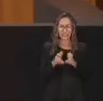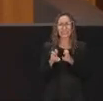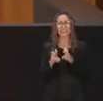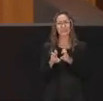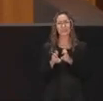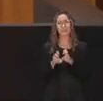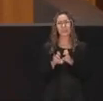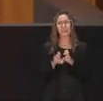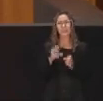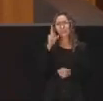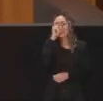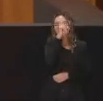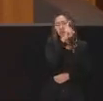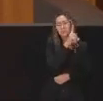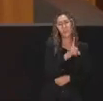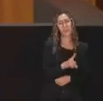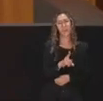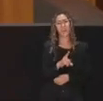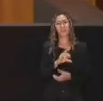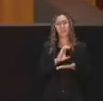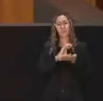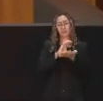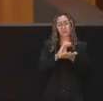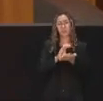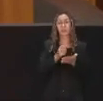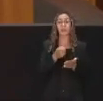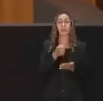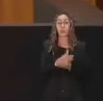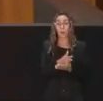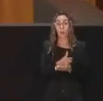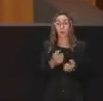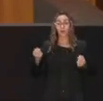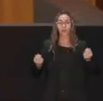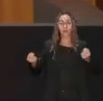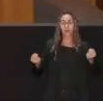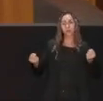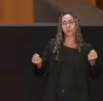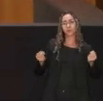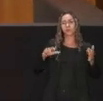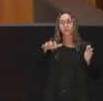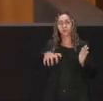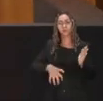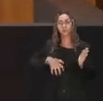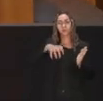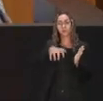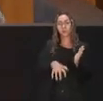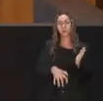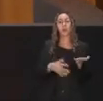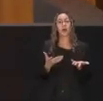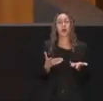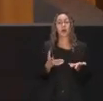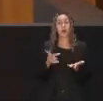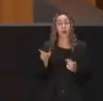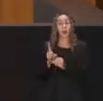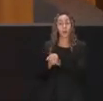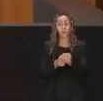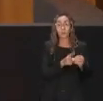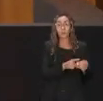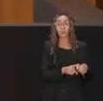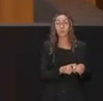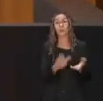quando você faz o investimento para comprar trator, comprar ciladeira. O município de Vila Bela recebeu algumas